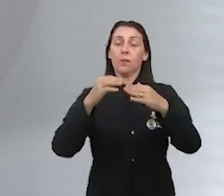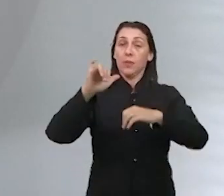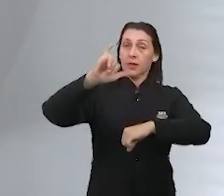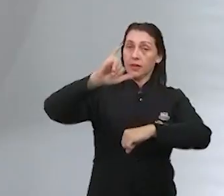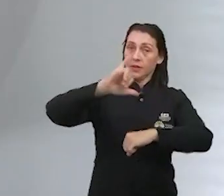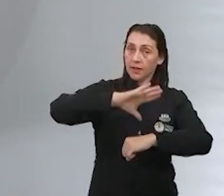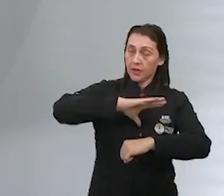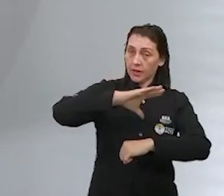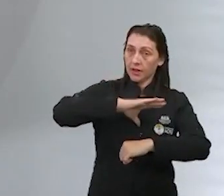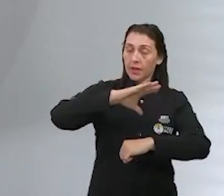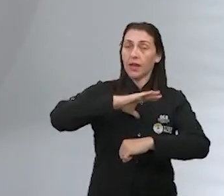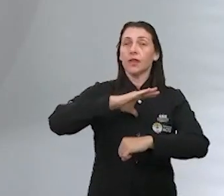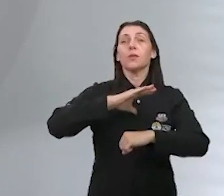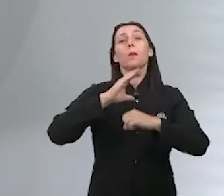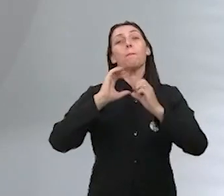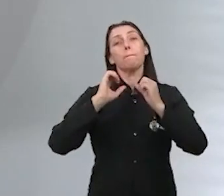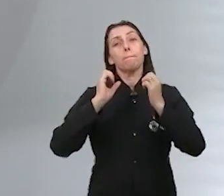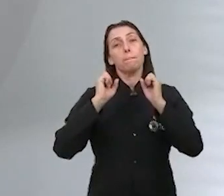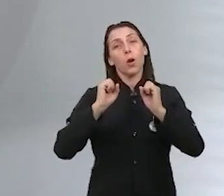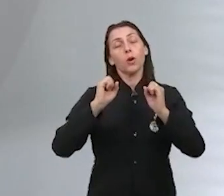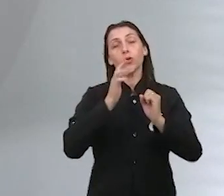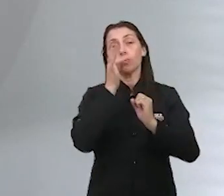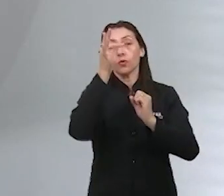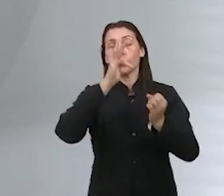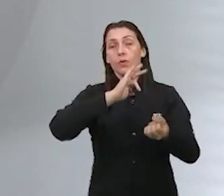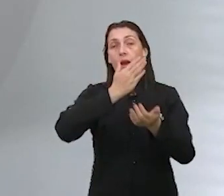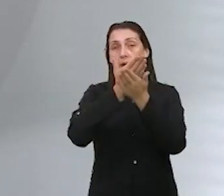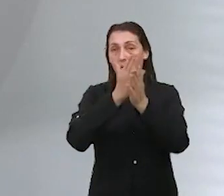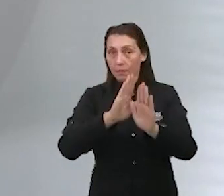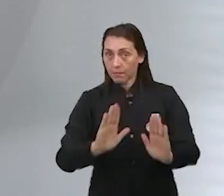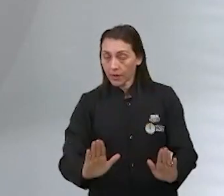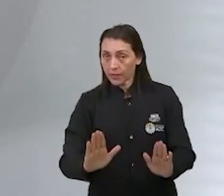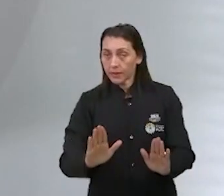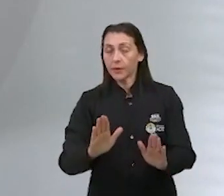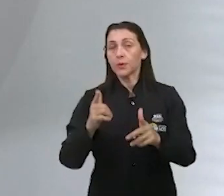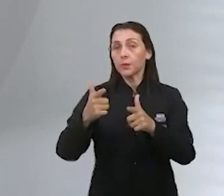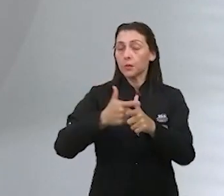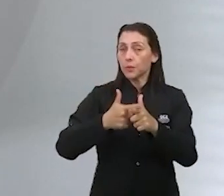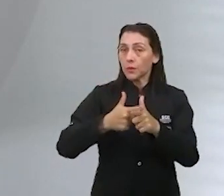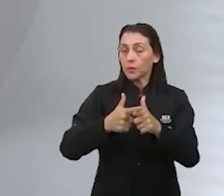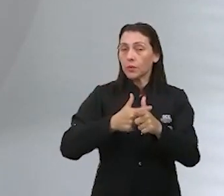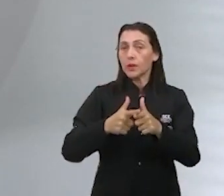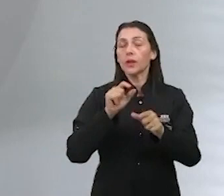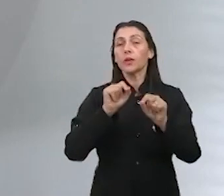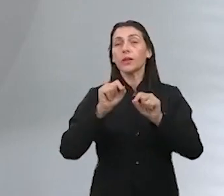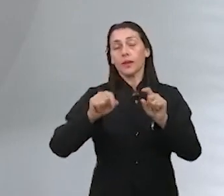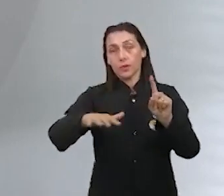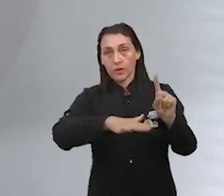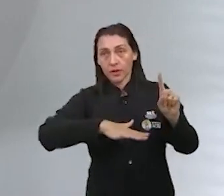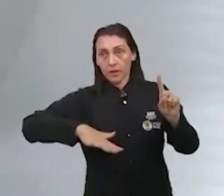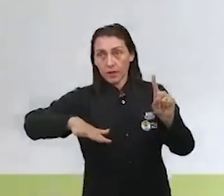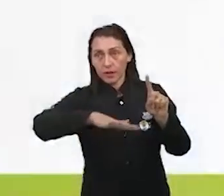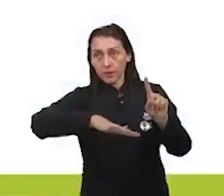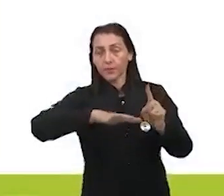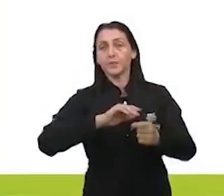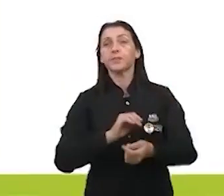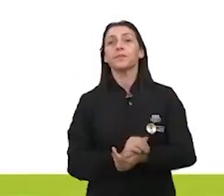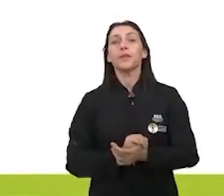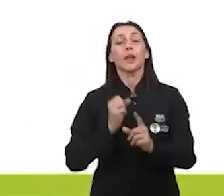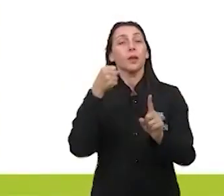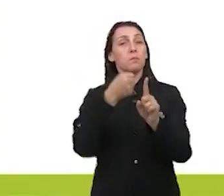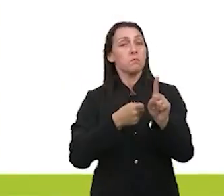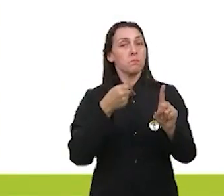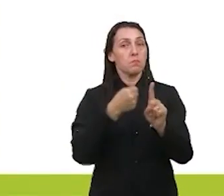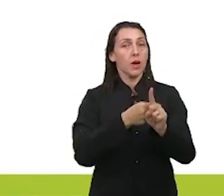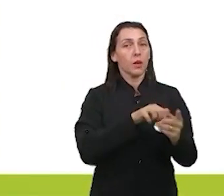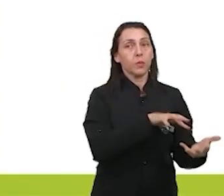enfim, esses podem deixar de existir. Então temos aí um problema enorme, afeta diretamente a sociedade. Impactos